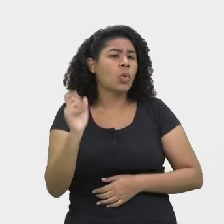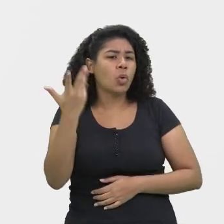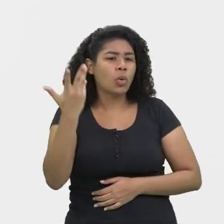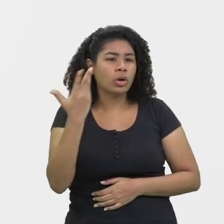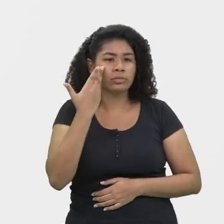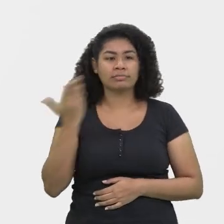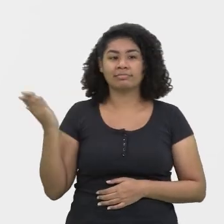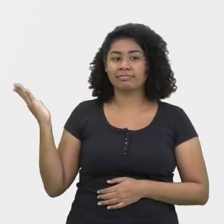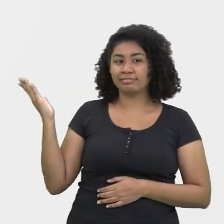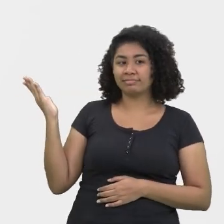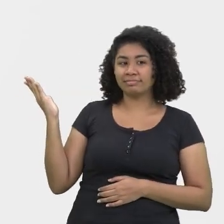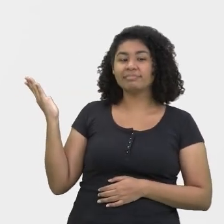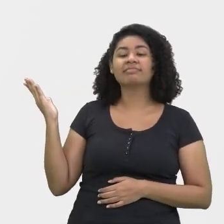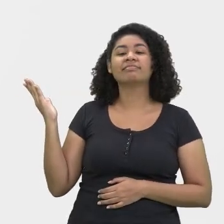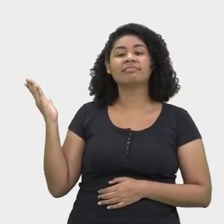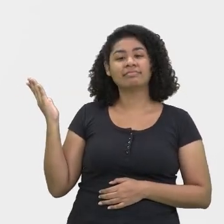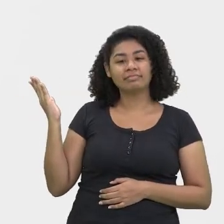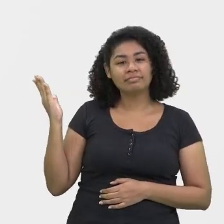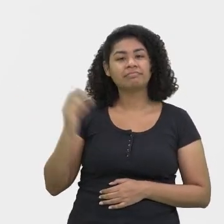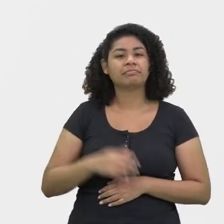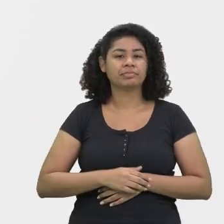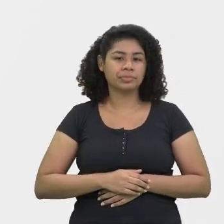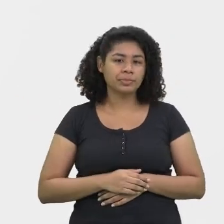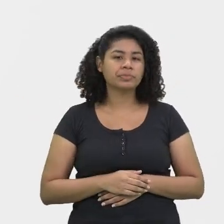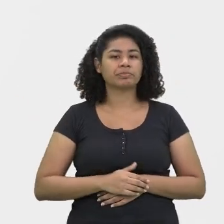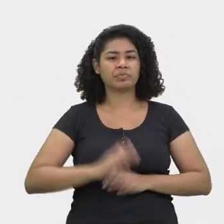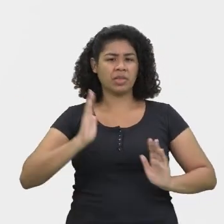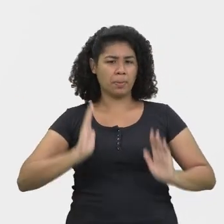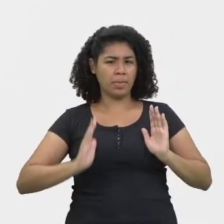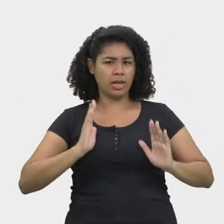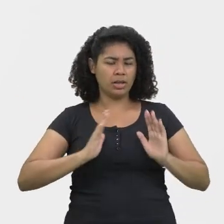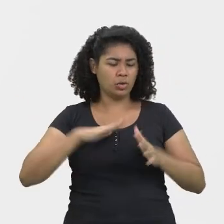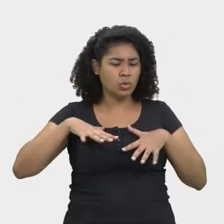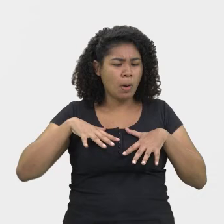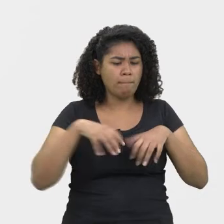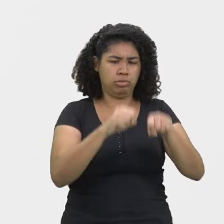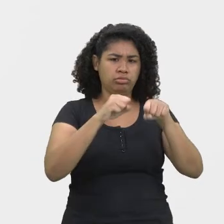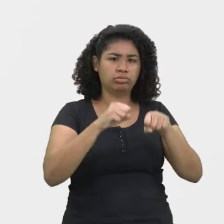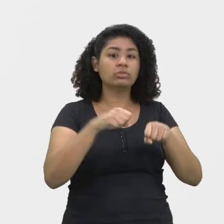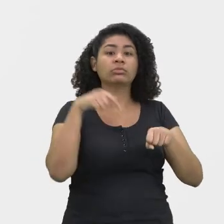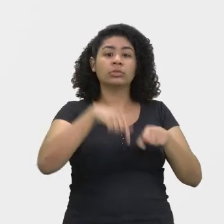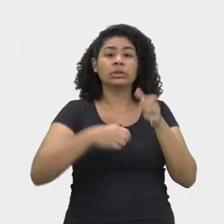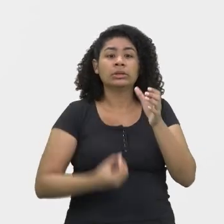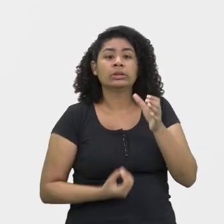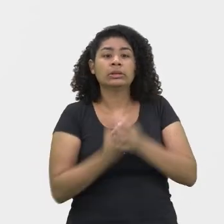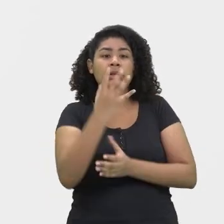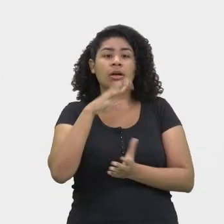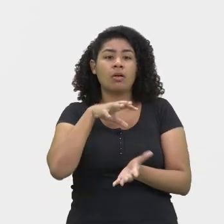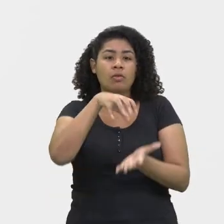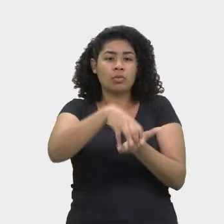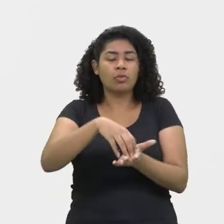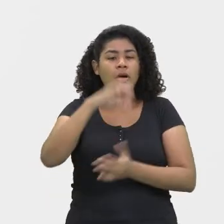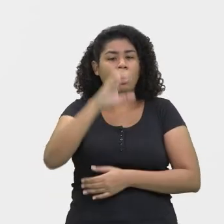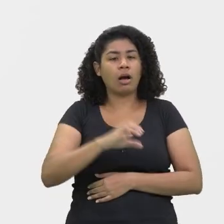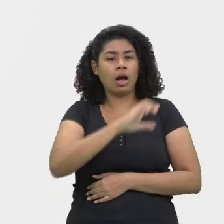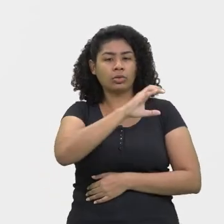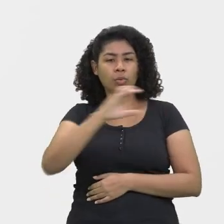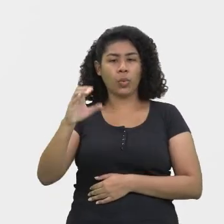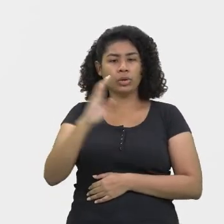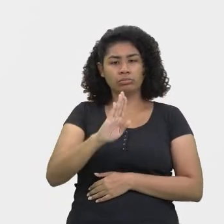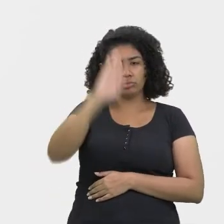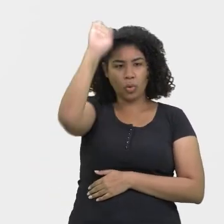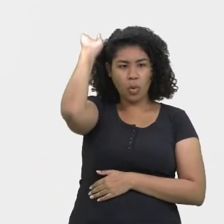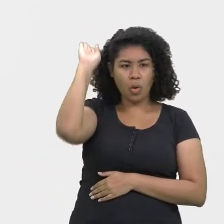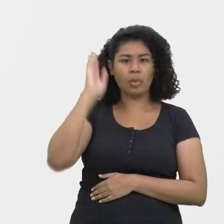Enquanto a América do Sul e a Central, no período colonial, implantou-se apenas o catolicismo romano.